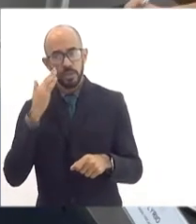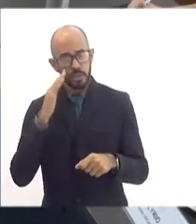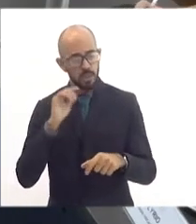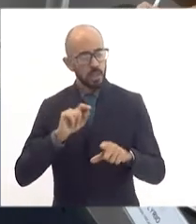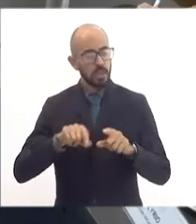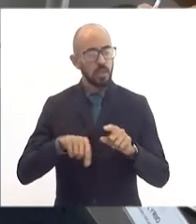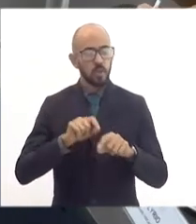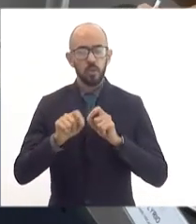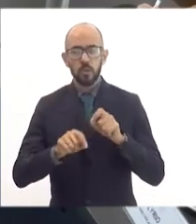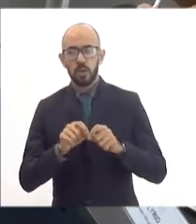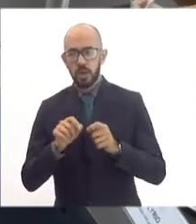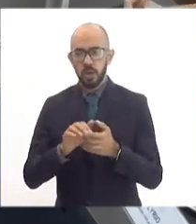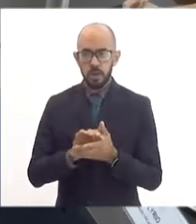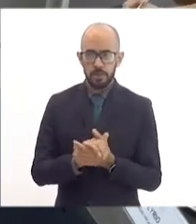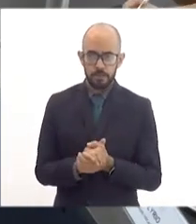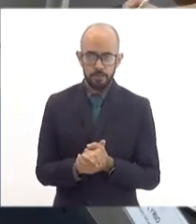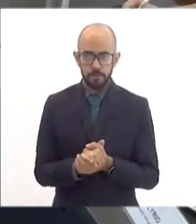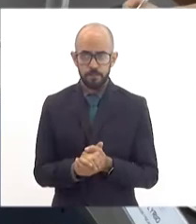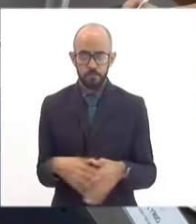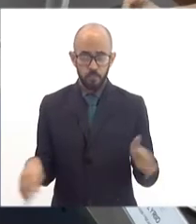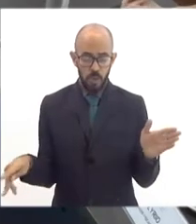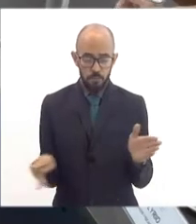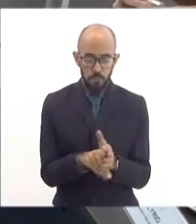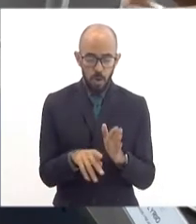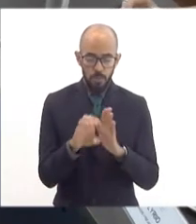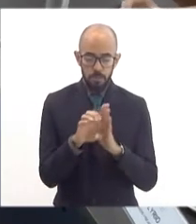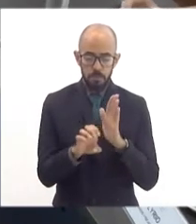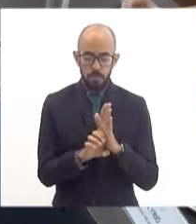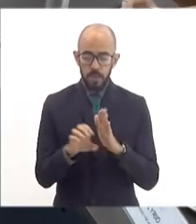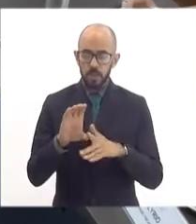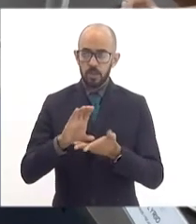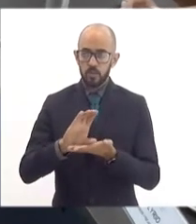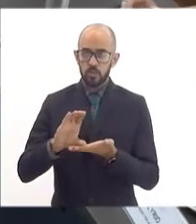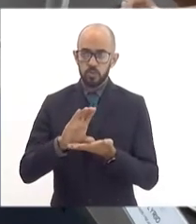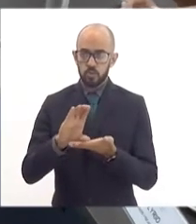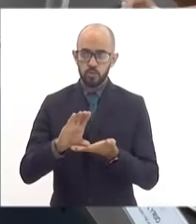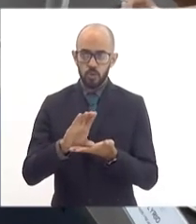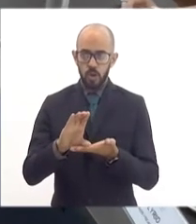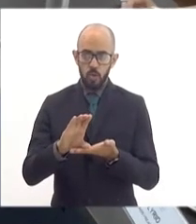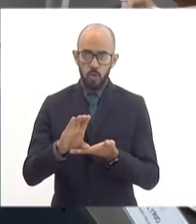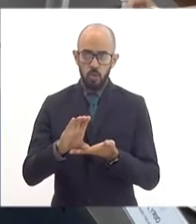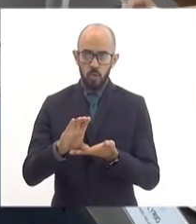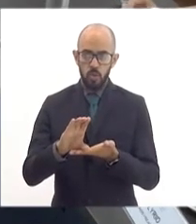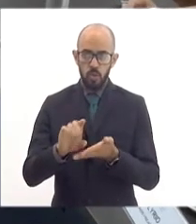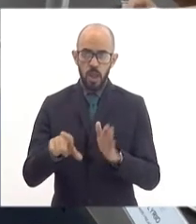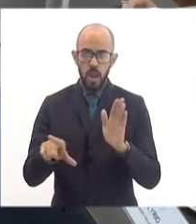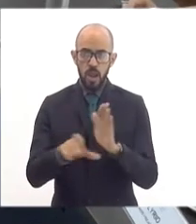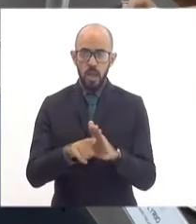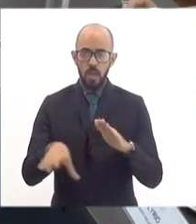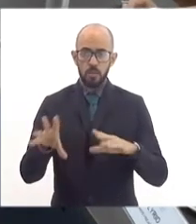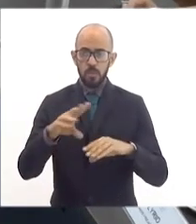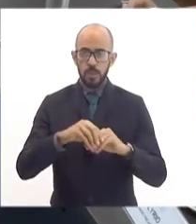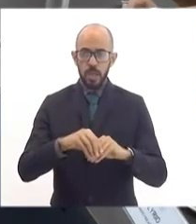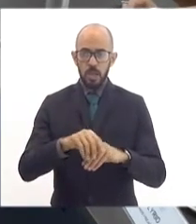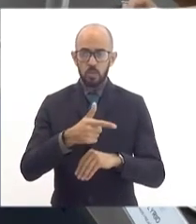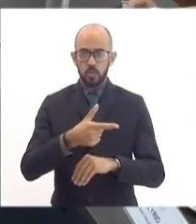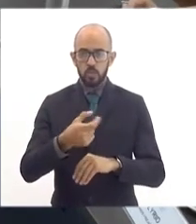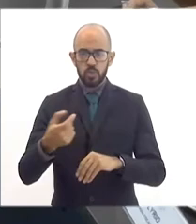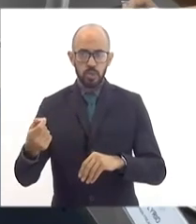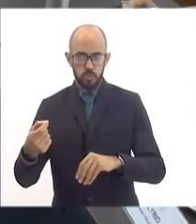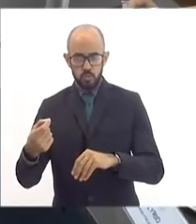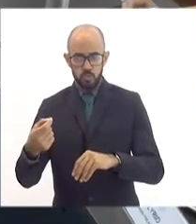a própria emenda constitucional e a lei complementar 200, né, se